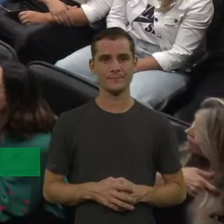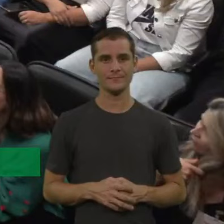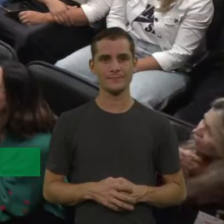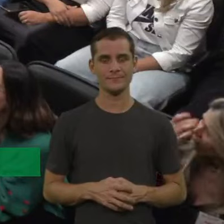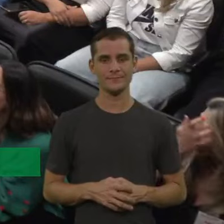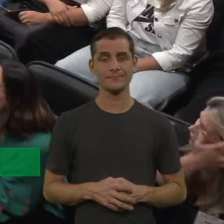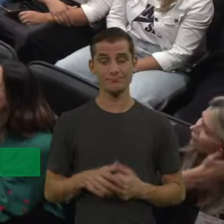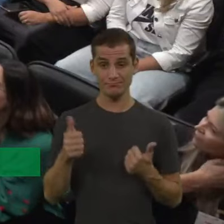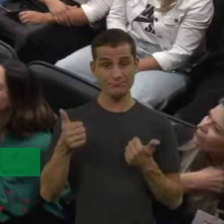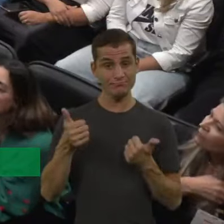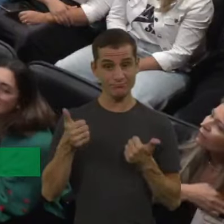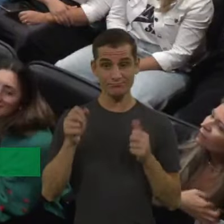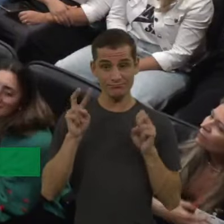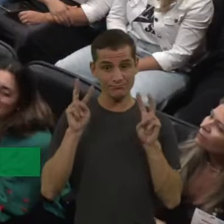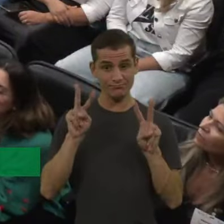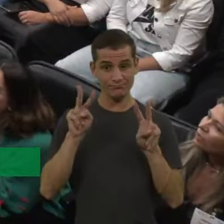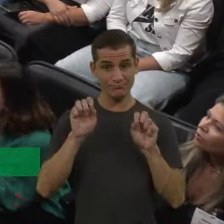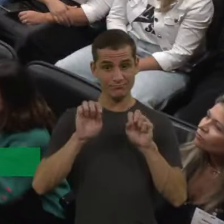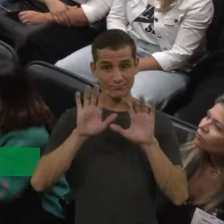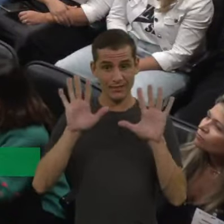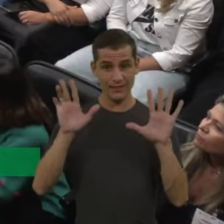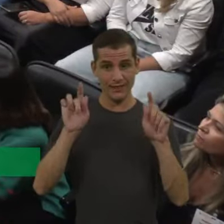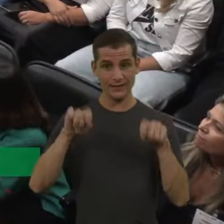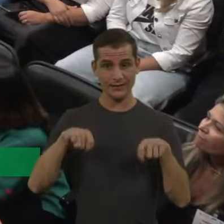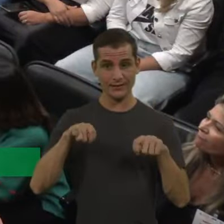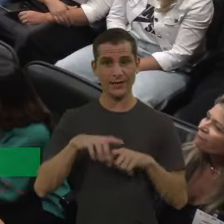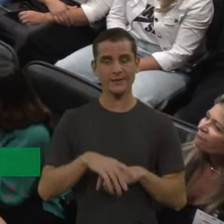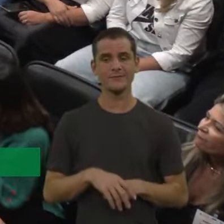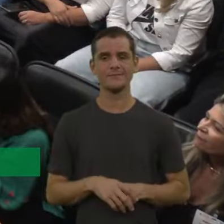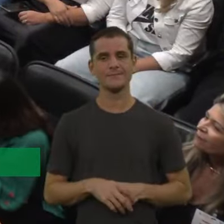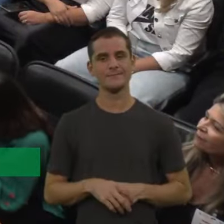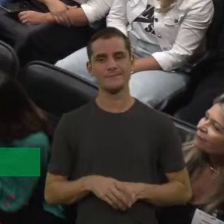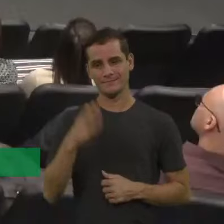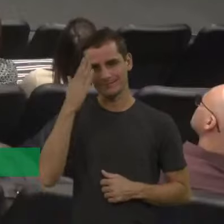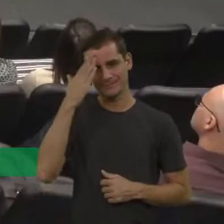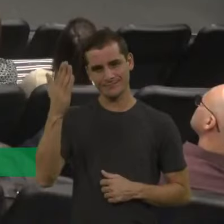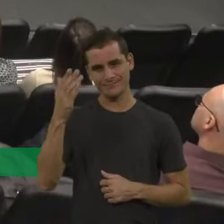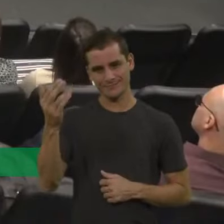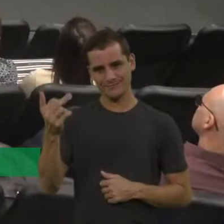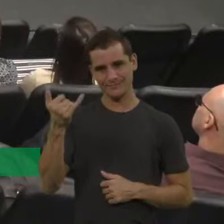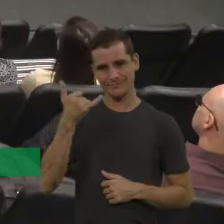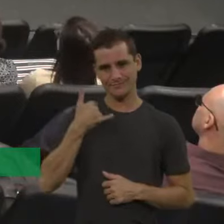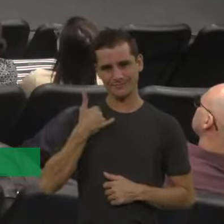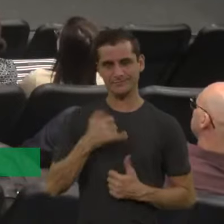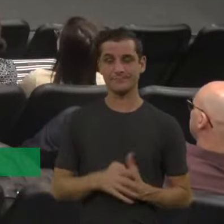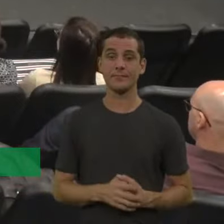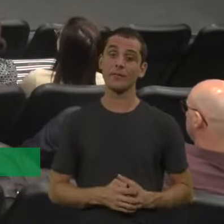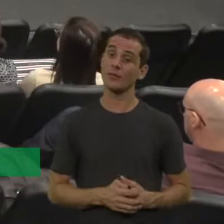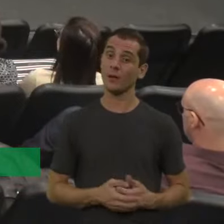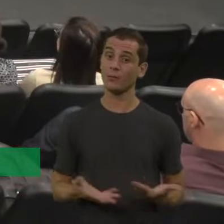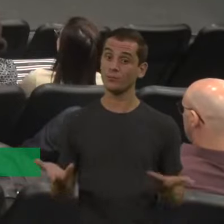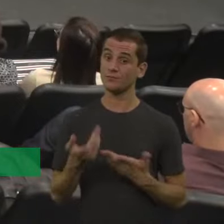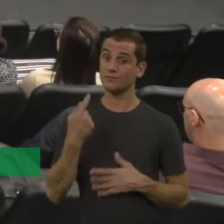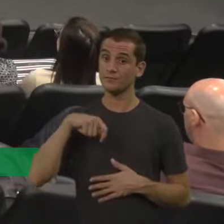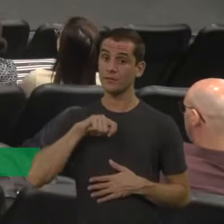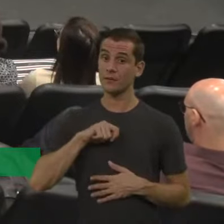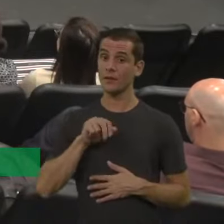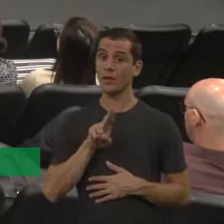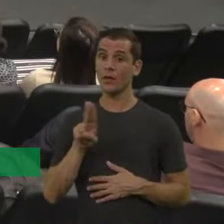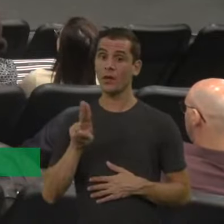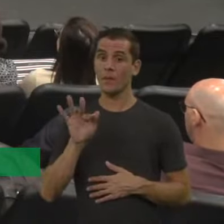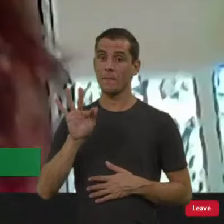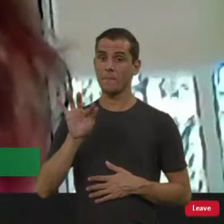Escutamos e o som está bom. Obrigada. Obrigada pelo retorno. Bem, eu sou a Flávia, eu começo então agradecendo